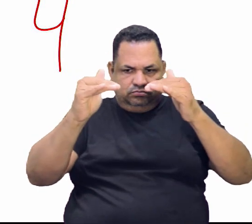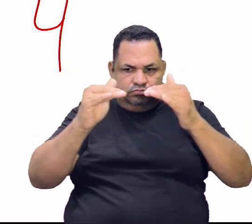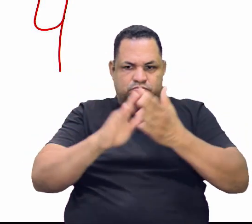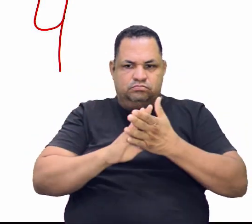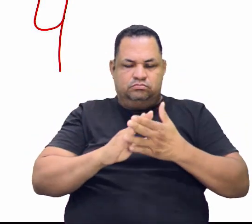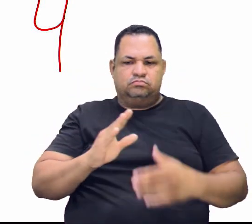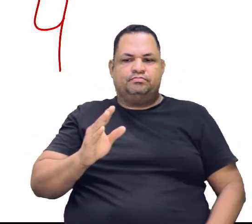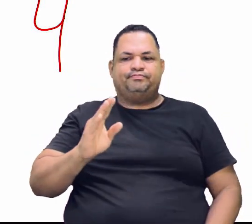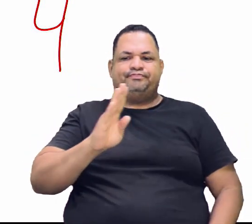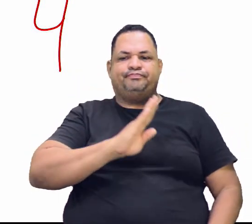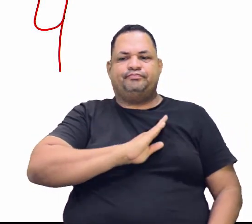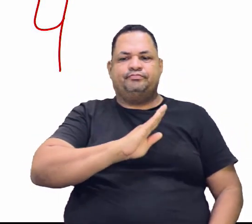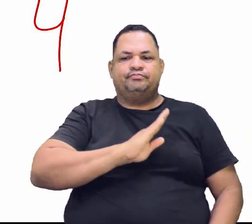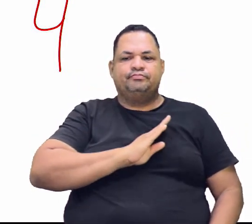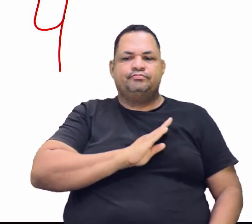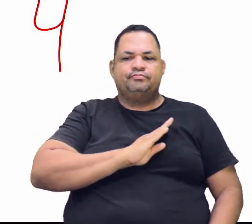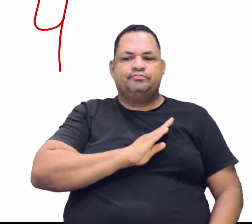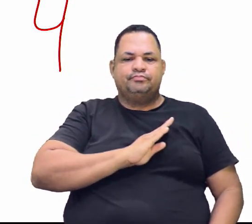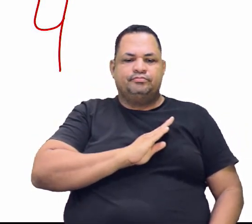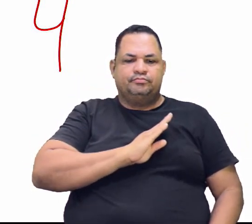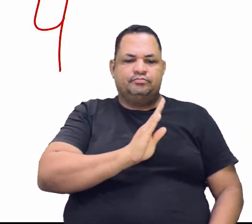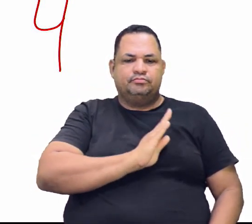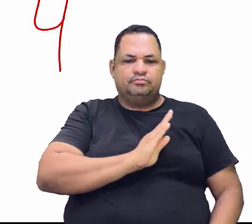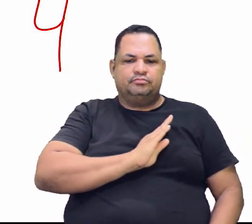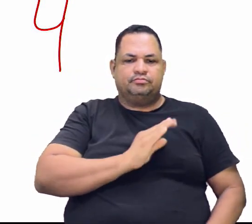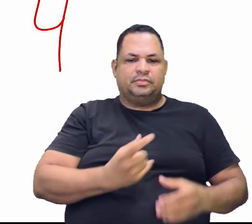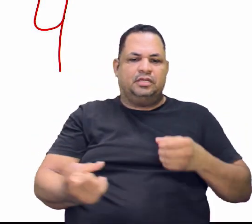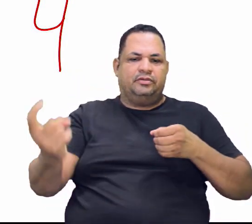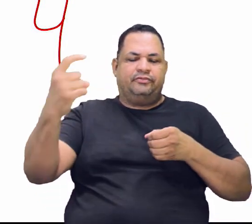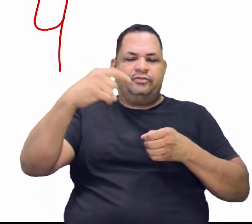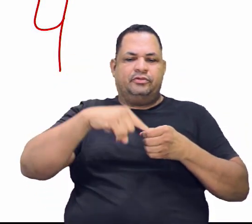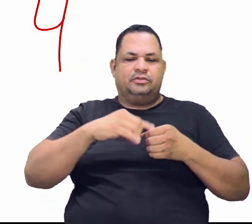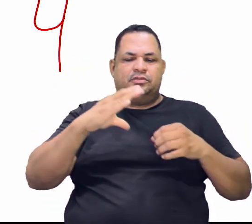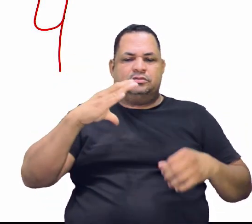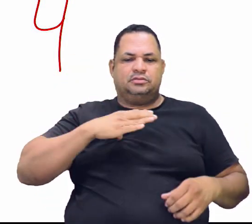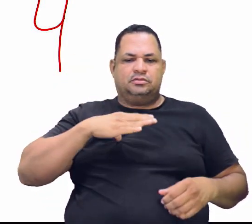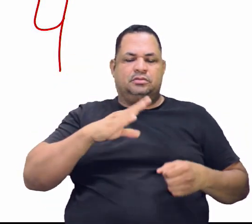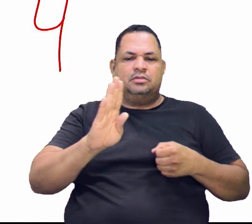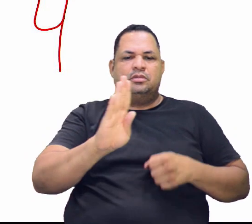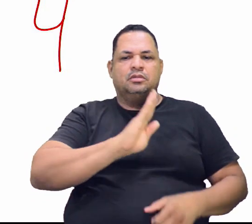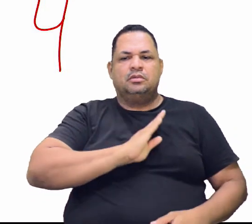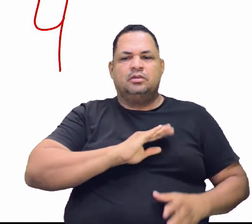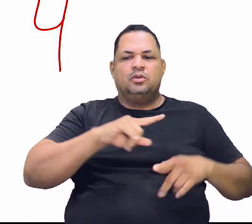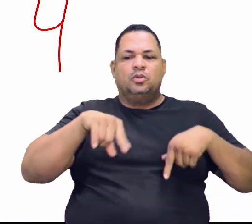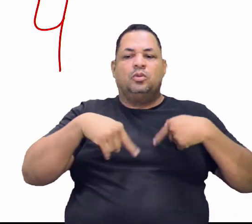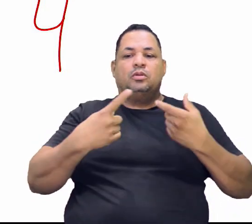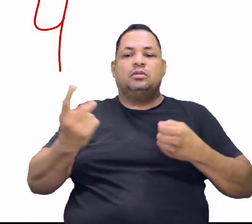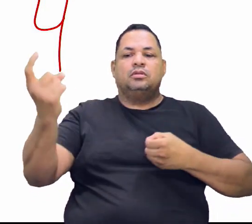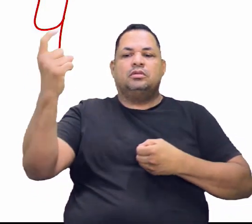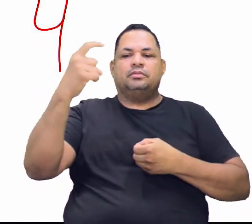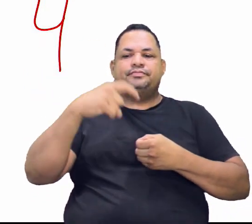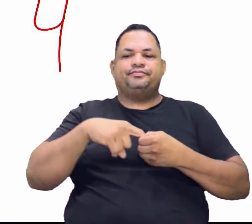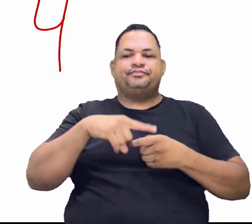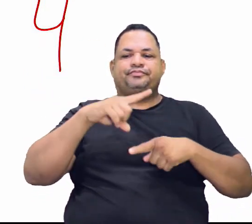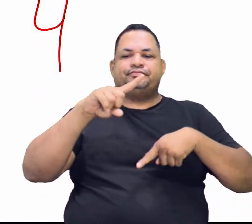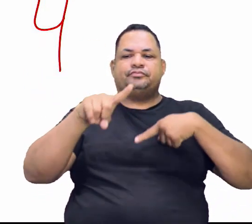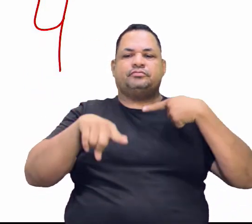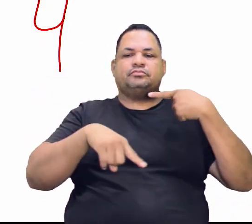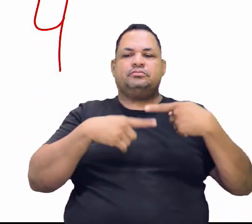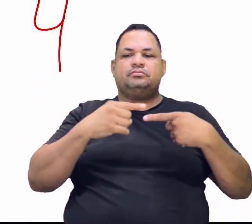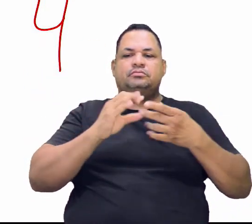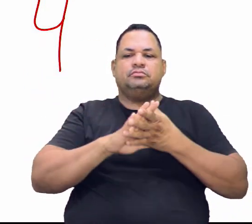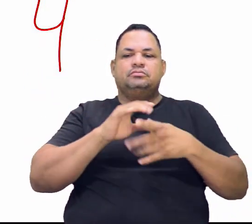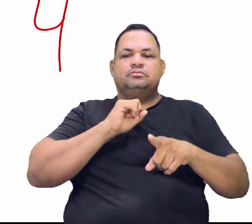domínio de Belém. Aí ele retorna a Belém. Moço, quando ele retorna a Belém, depois